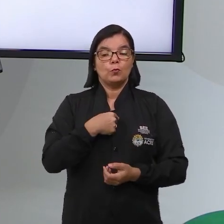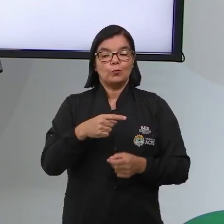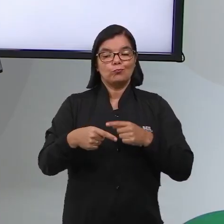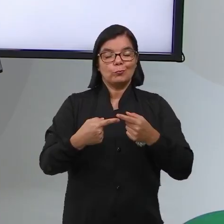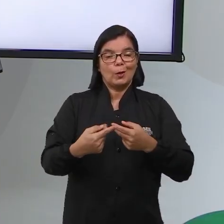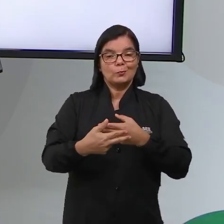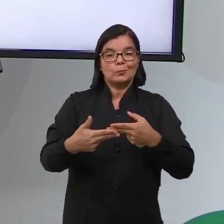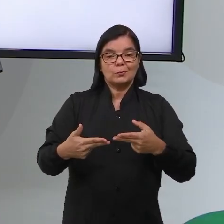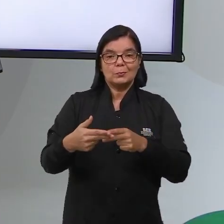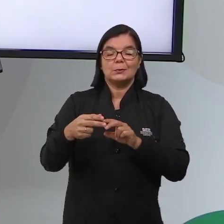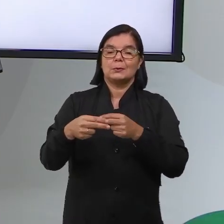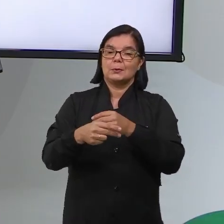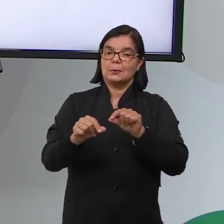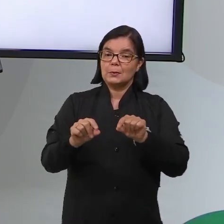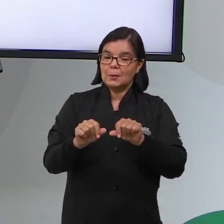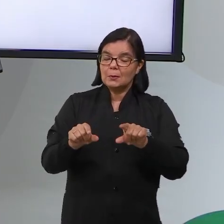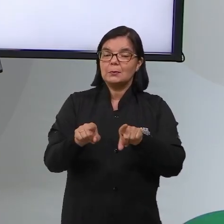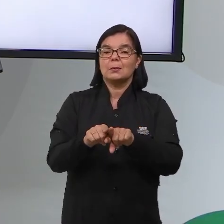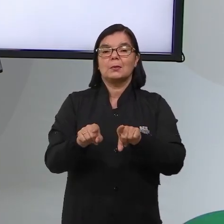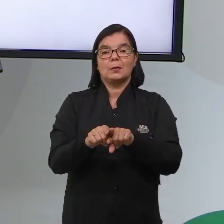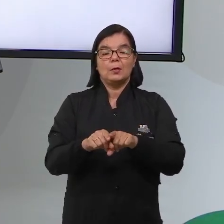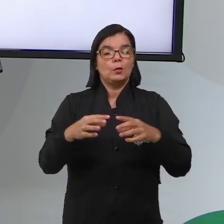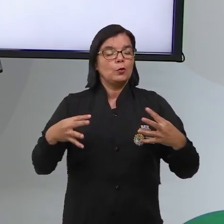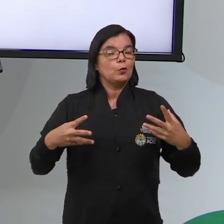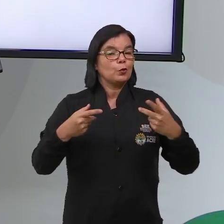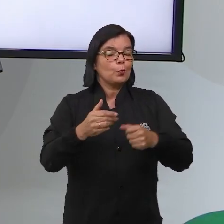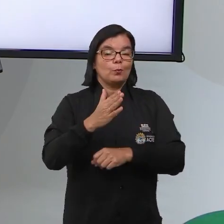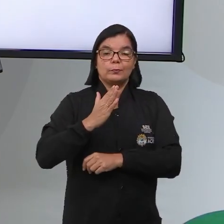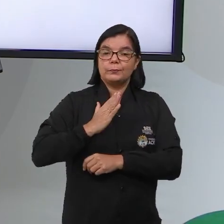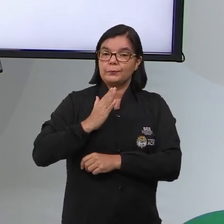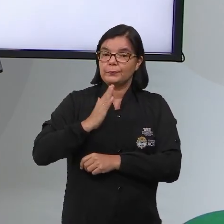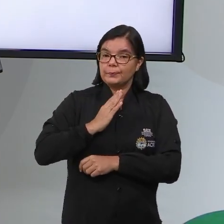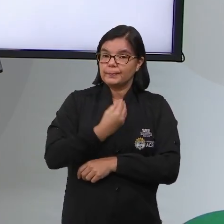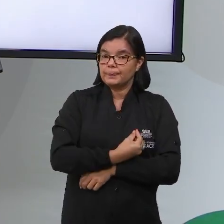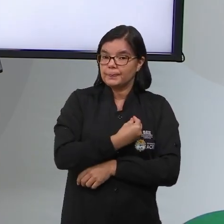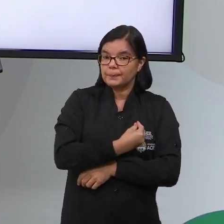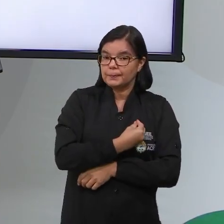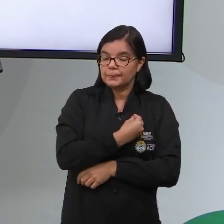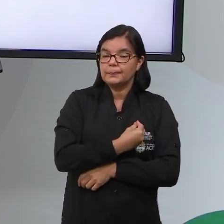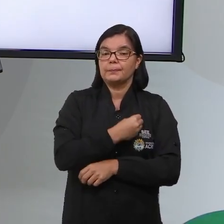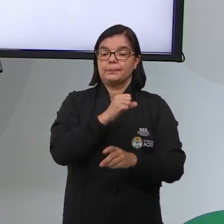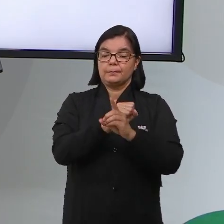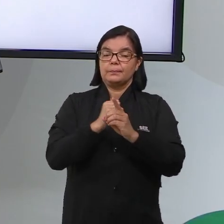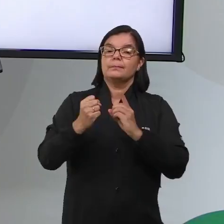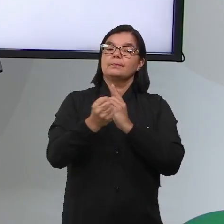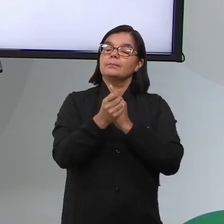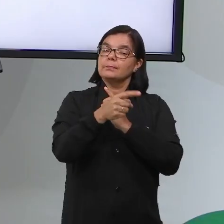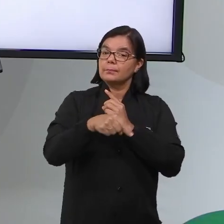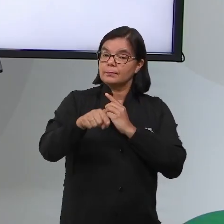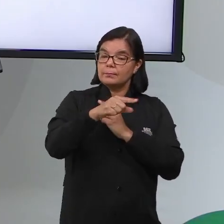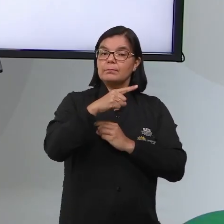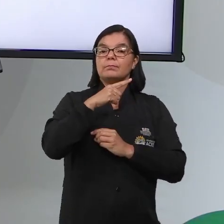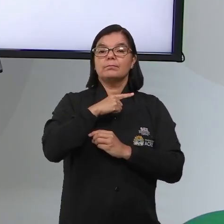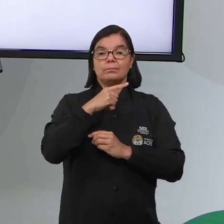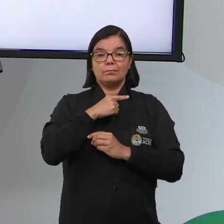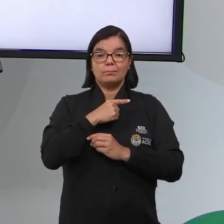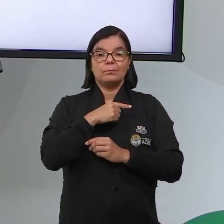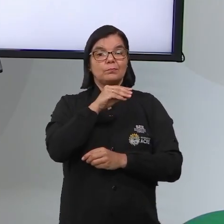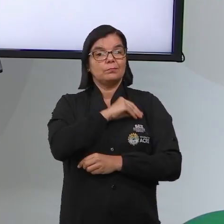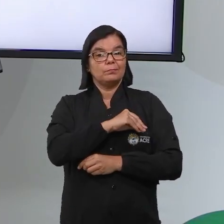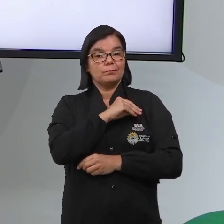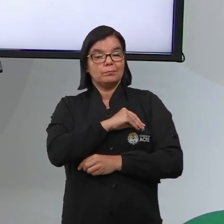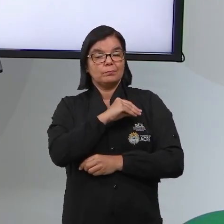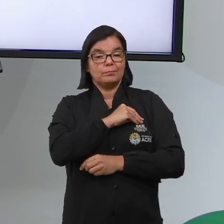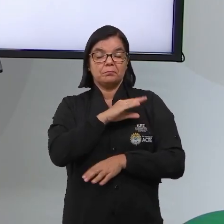de produção, a detentora de toda a riqueza existente na sociedade, e você tem o proletariado,